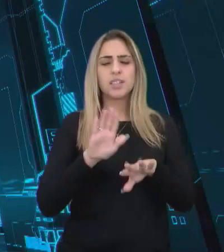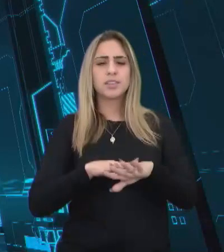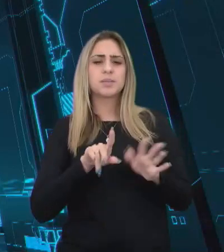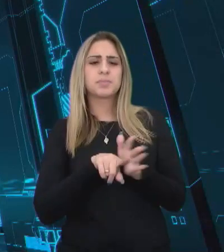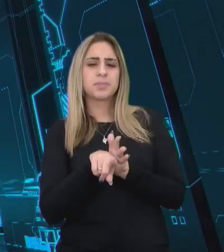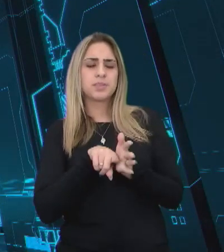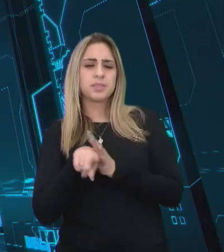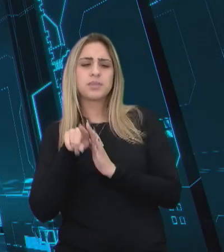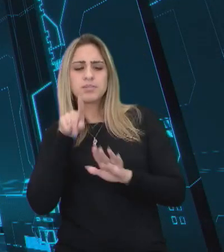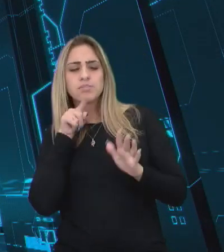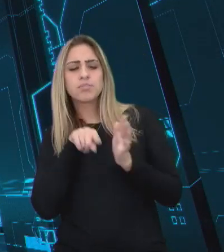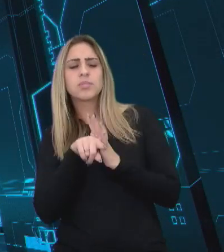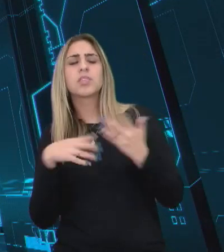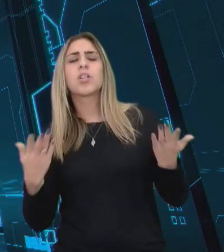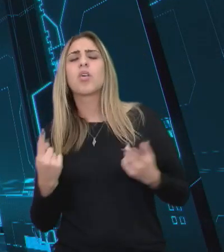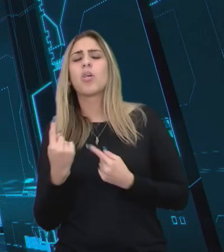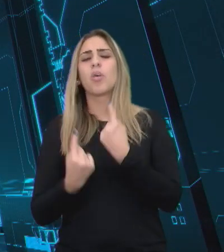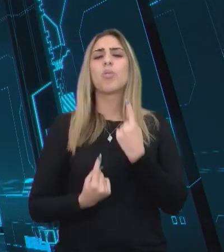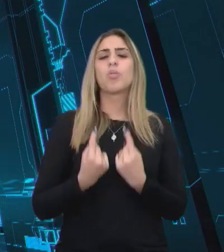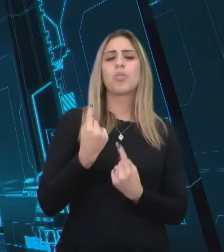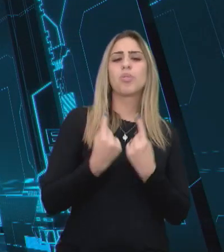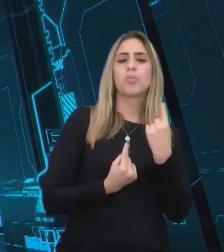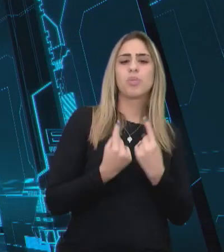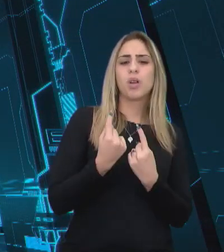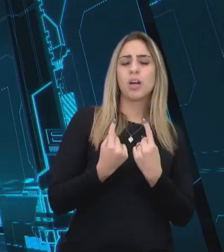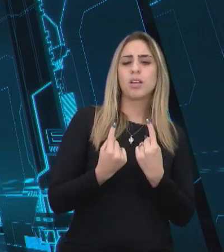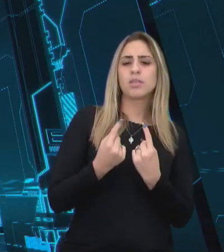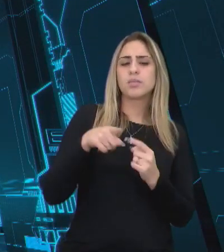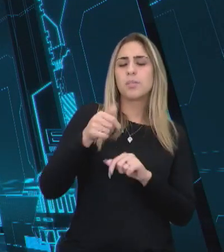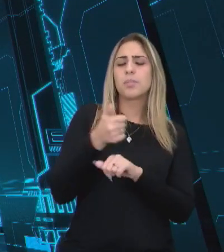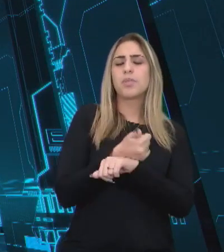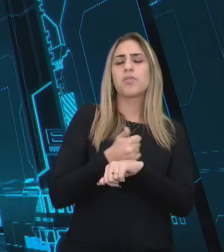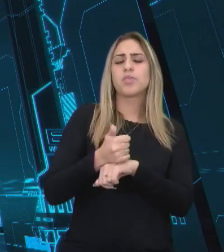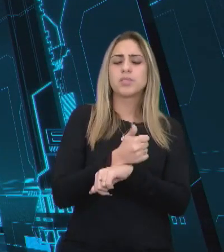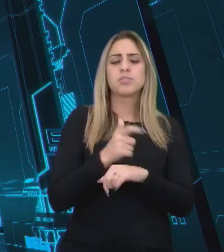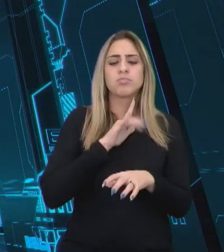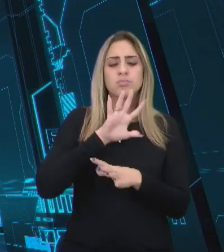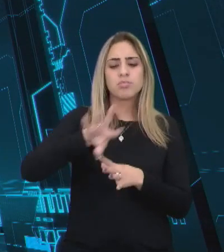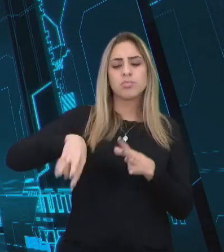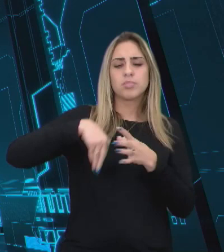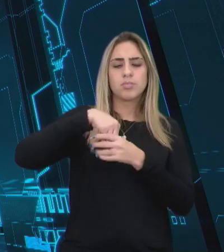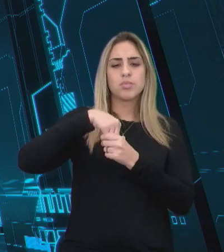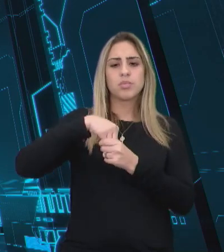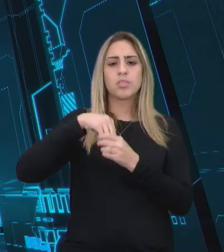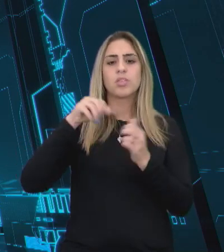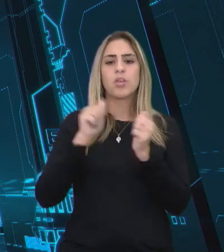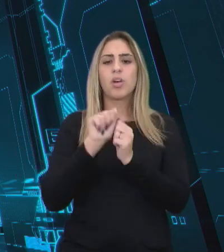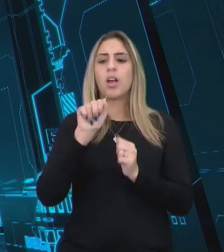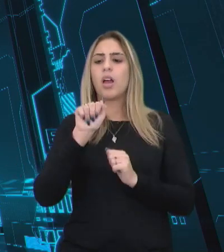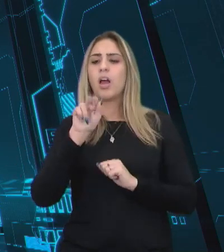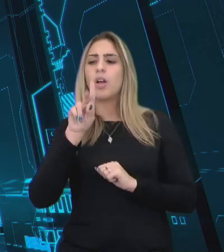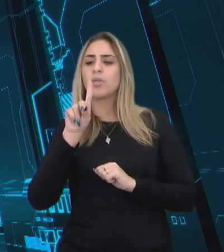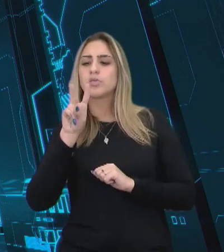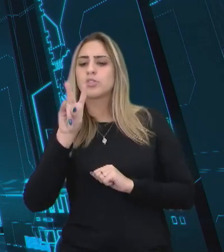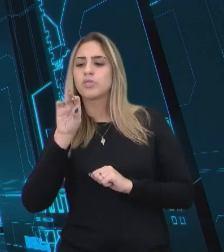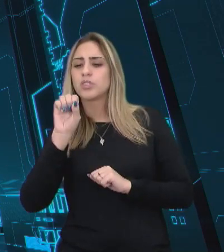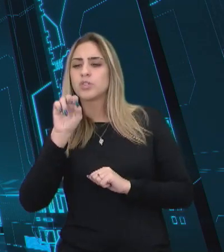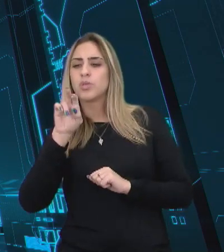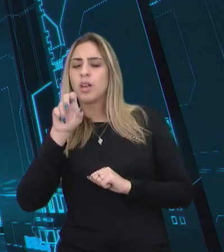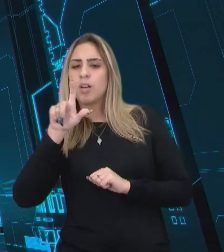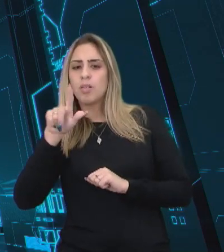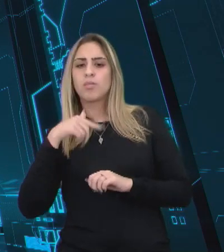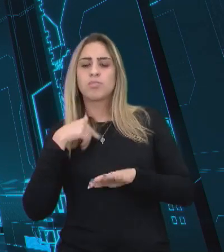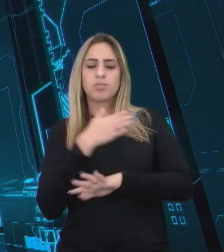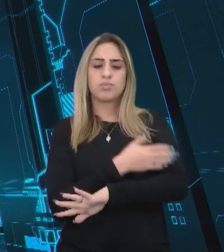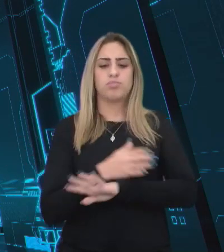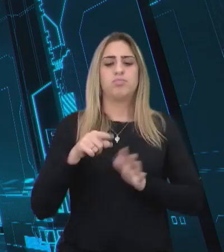e joga essa pergunta. Quais são as profissões que se envolvem com o audiovisual? Porque a gente começa a criar ali um